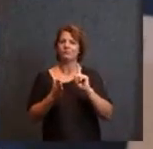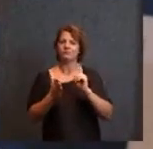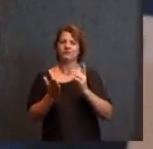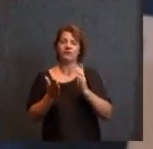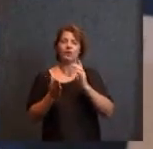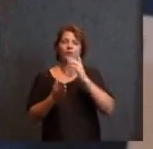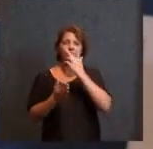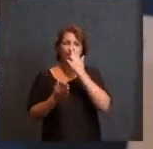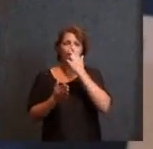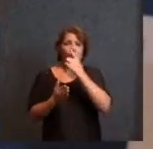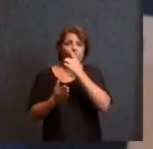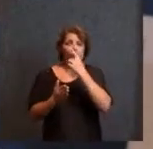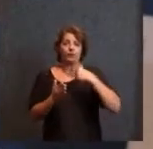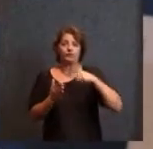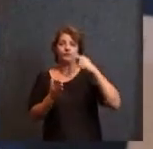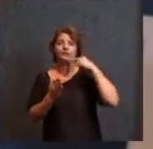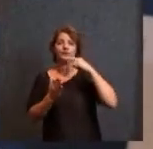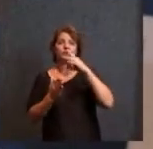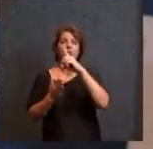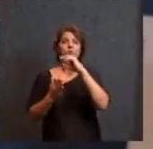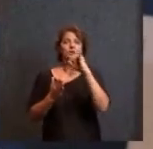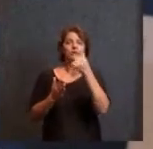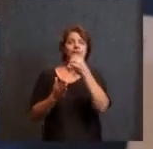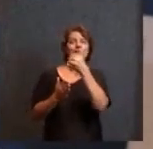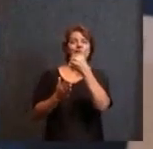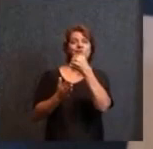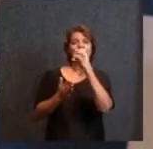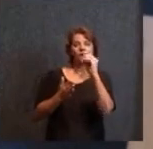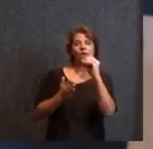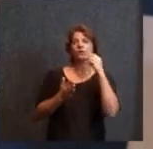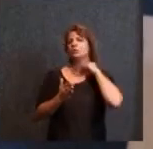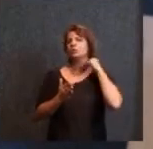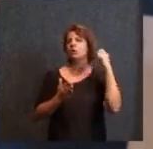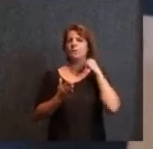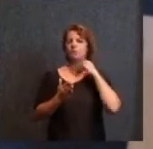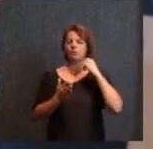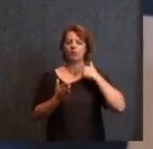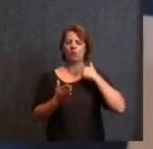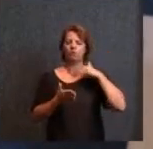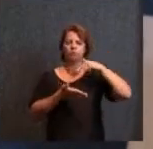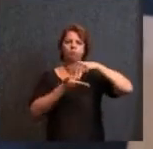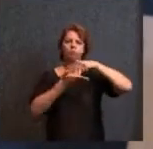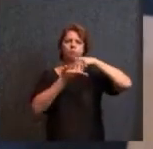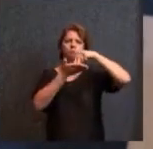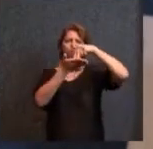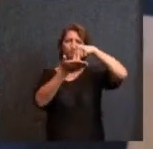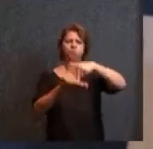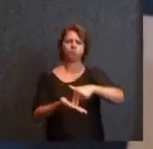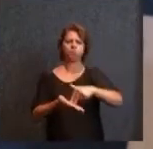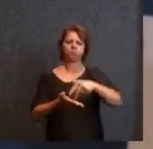de abril, eu faço 5 anos que estou à frente do governo municipal de Feira de Santana.